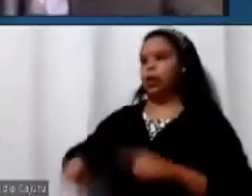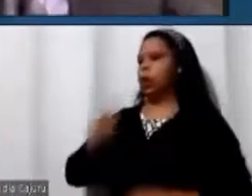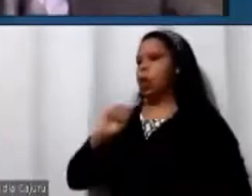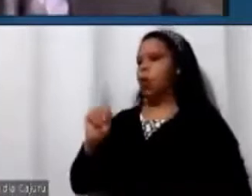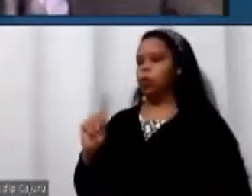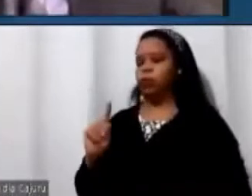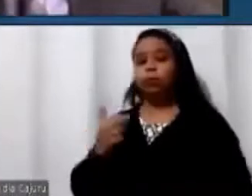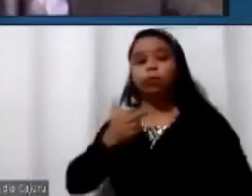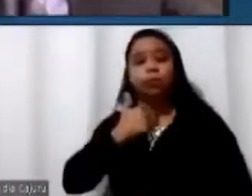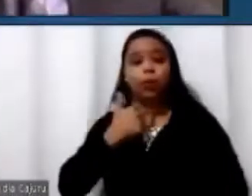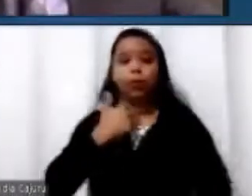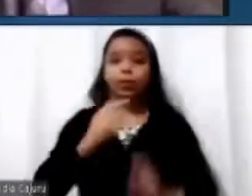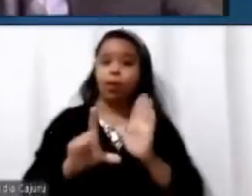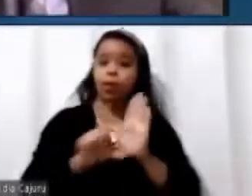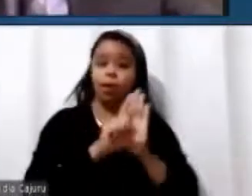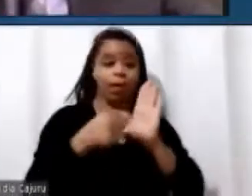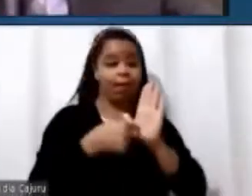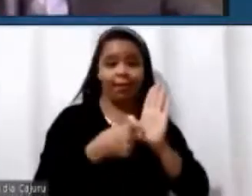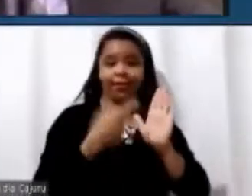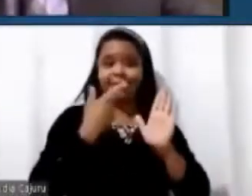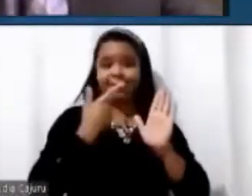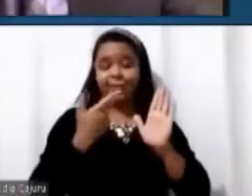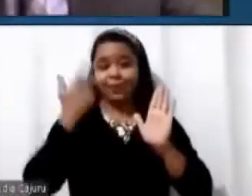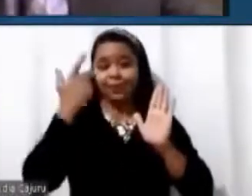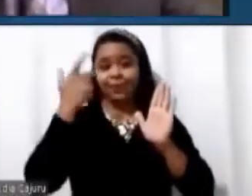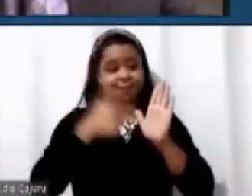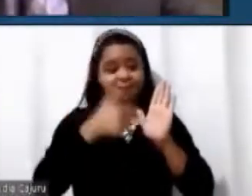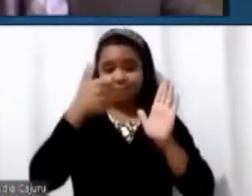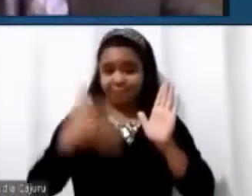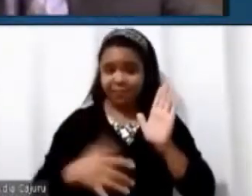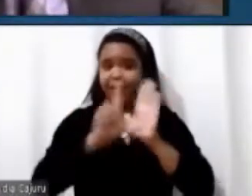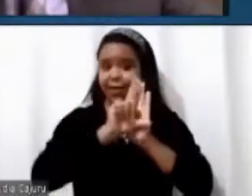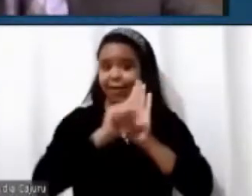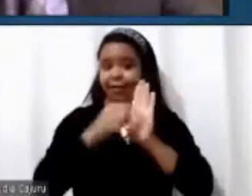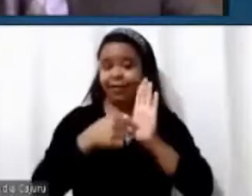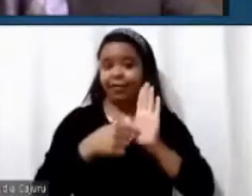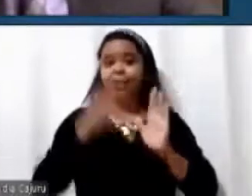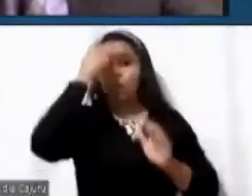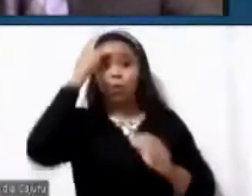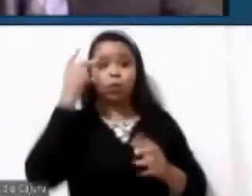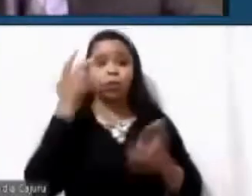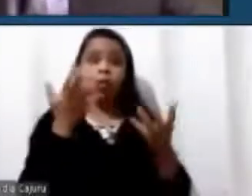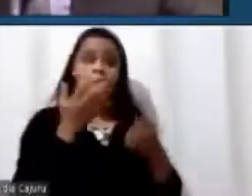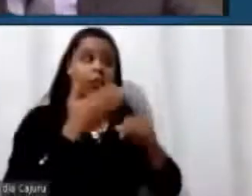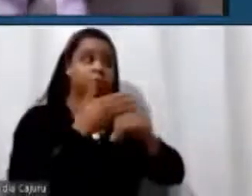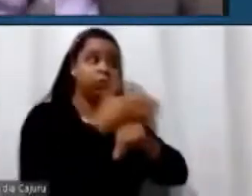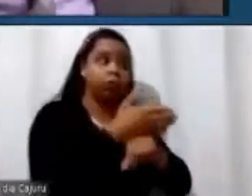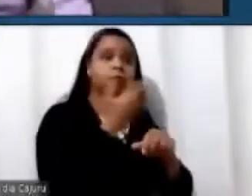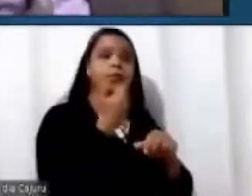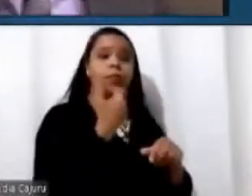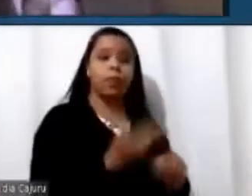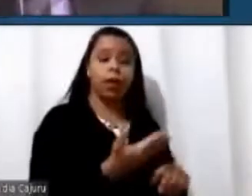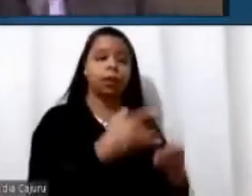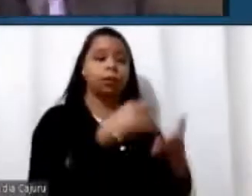são disponibilizadas para quem tiver legítimo interesse. É lógico que há no 88 uma